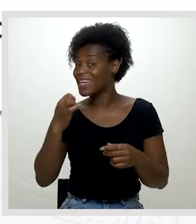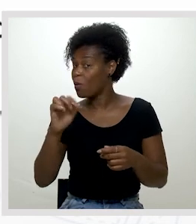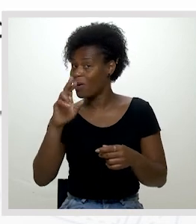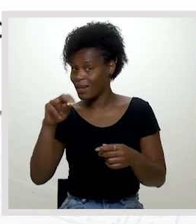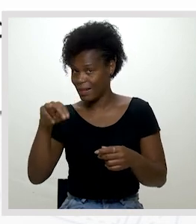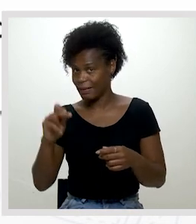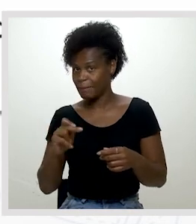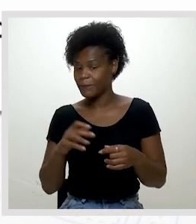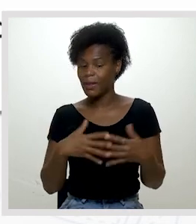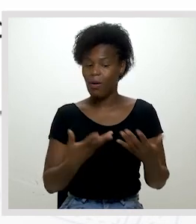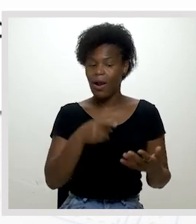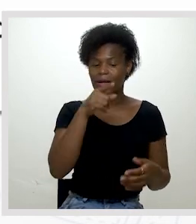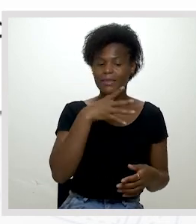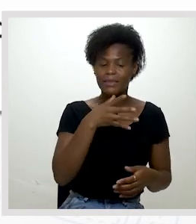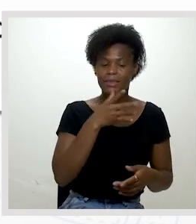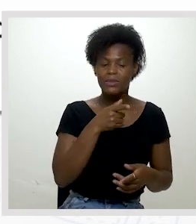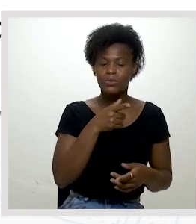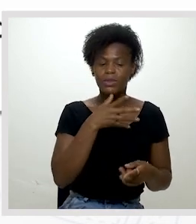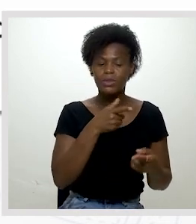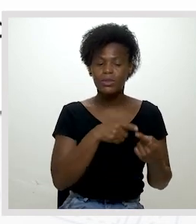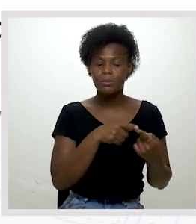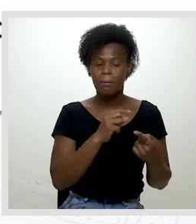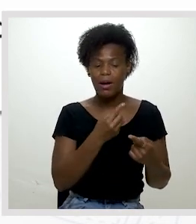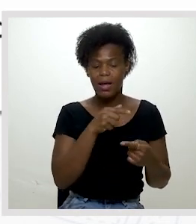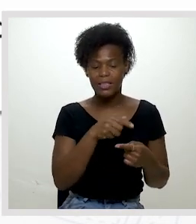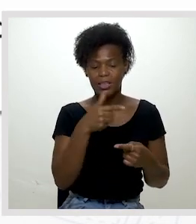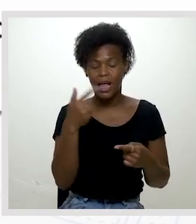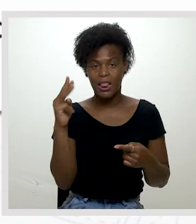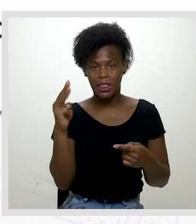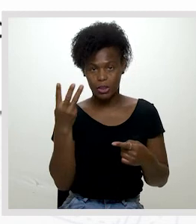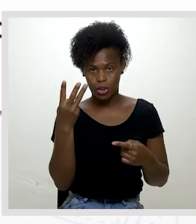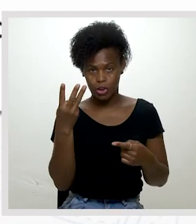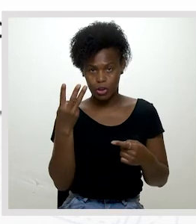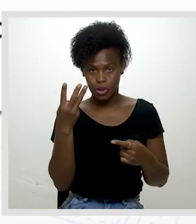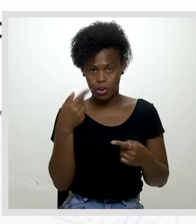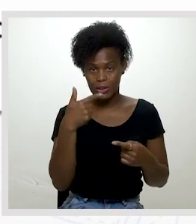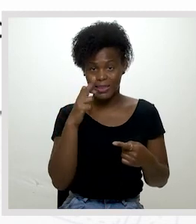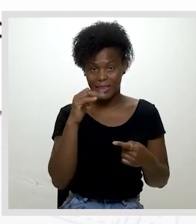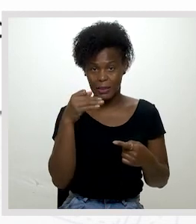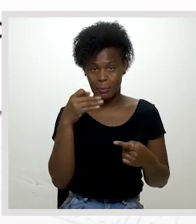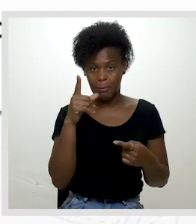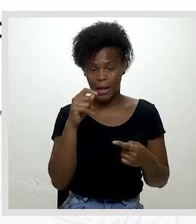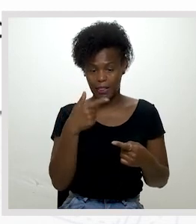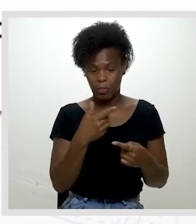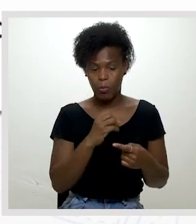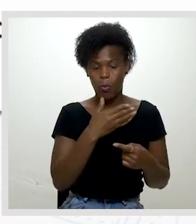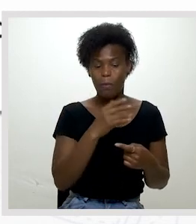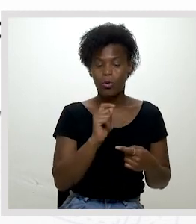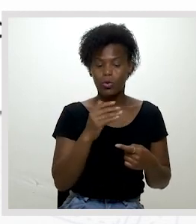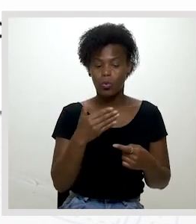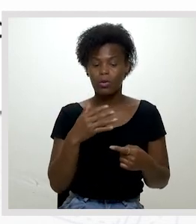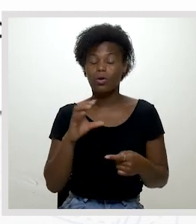seguinte: indique para este tripleto 1.1 o codão que